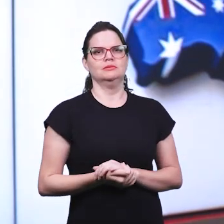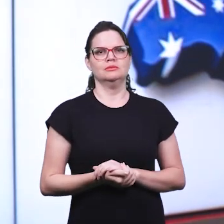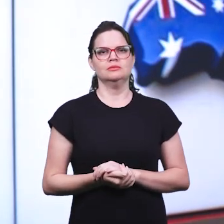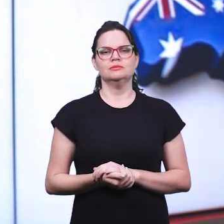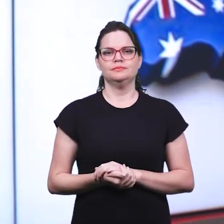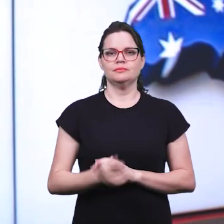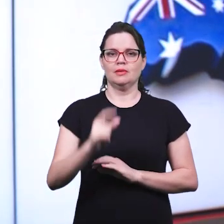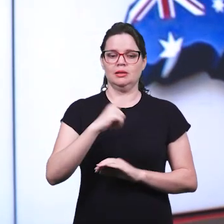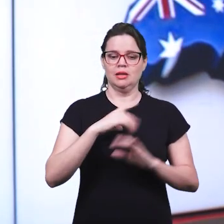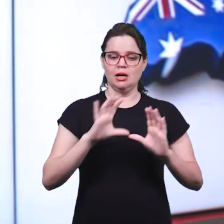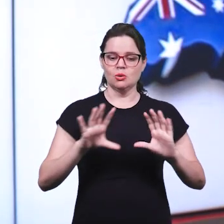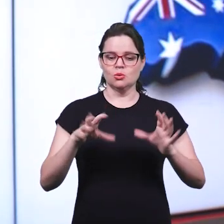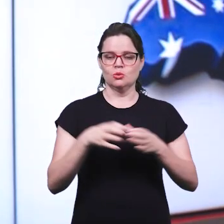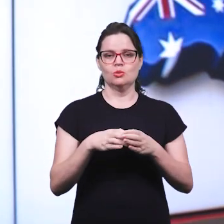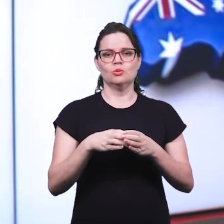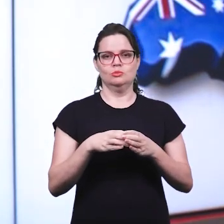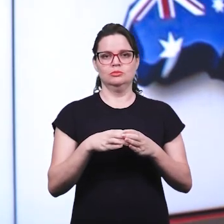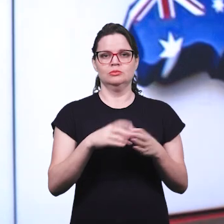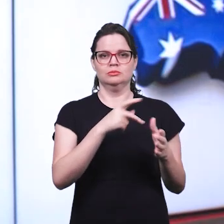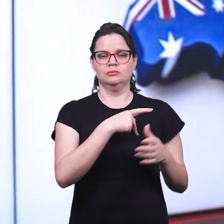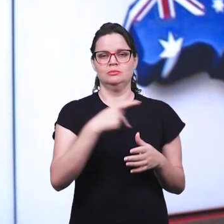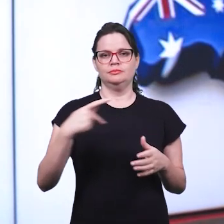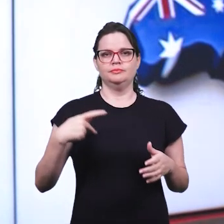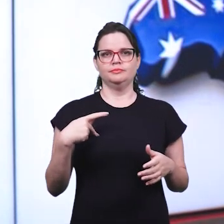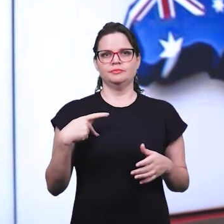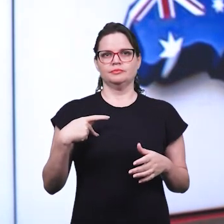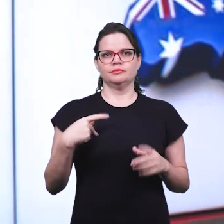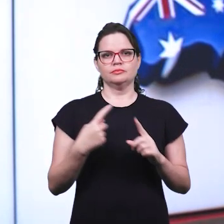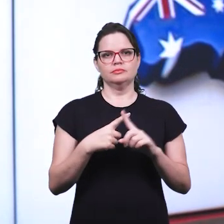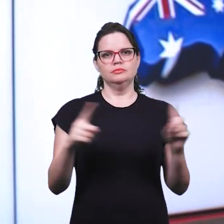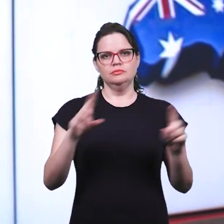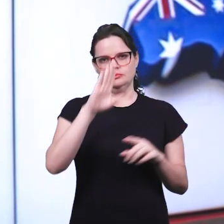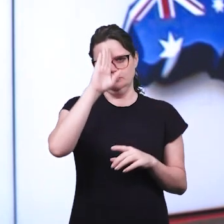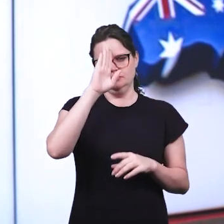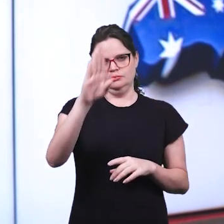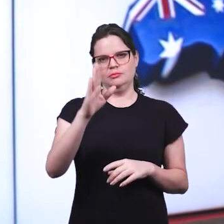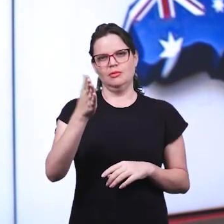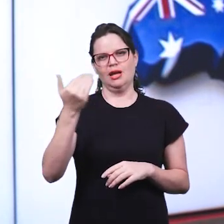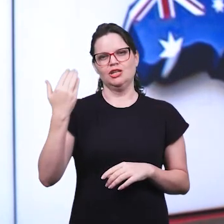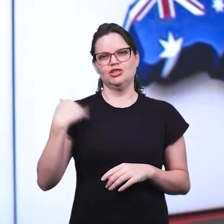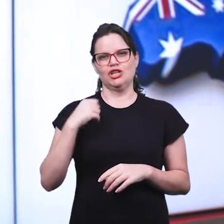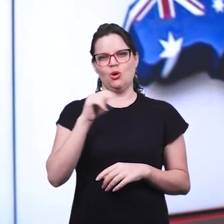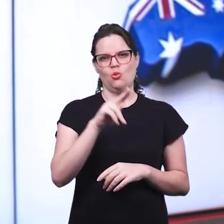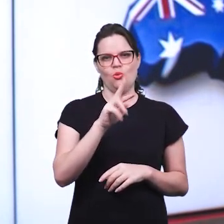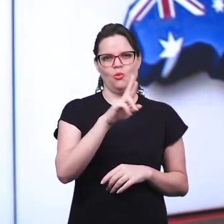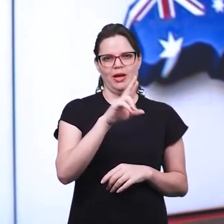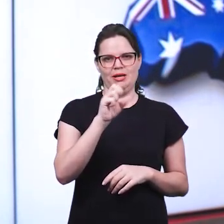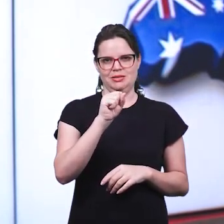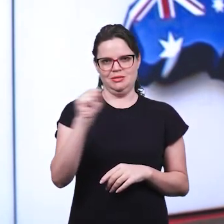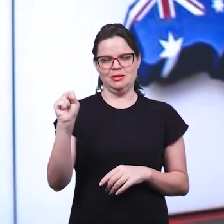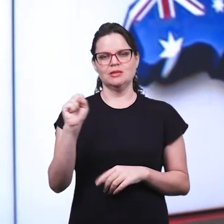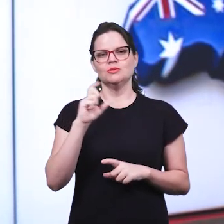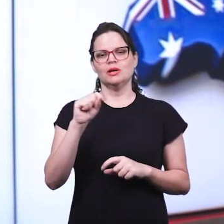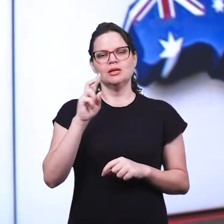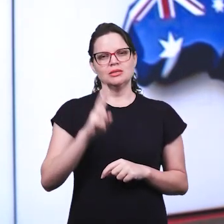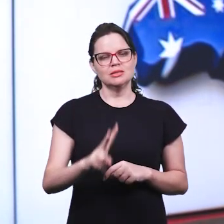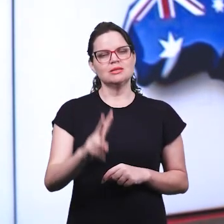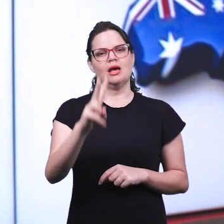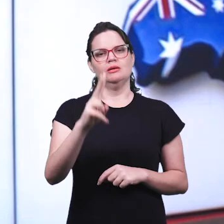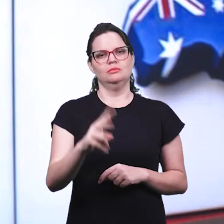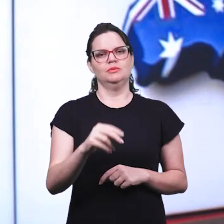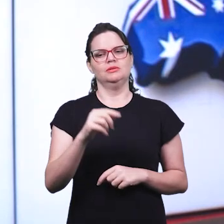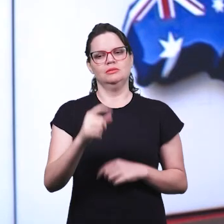Há grupos de pastores, sobretudo na região da antiga União Soviética, que regularmente,